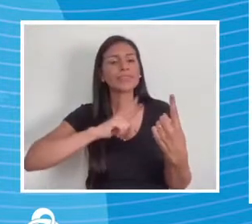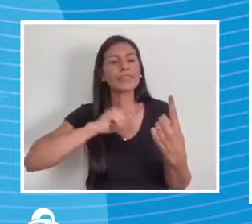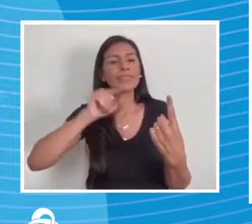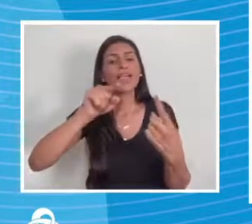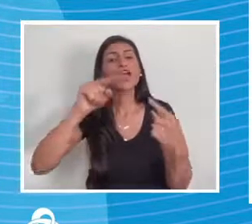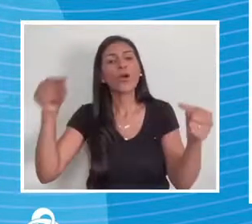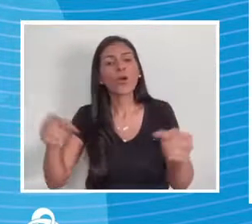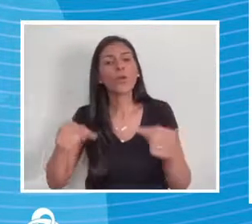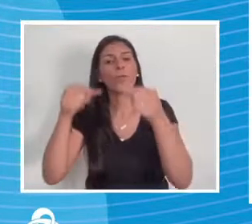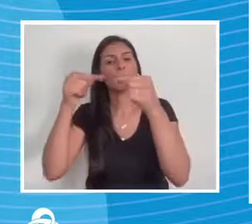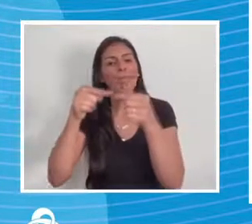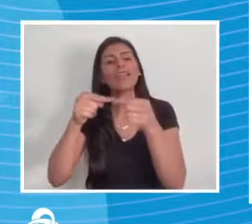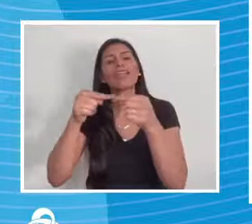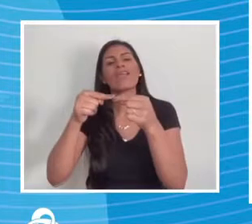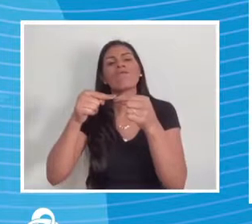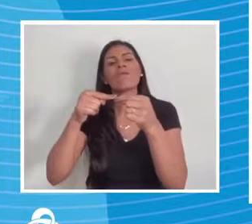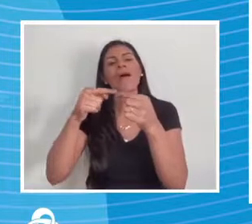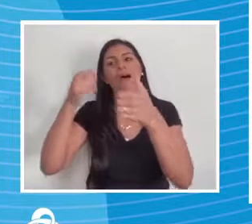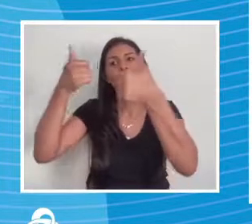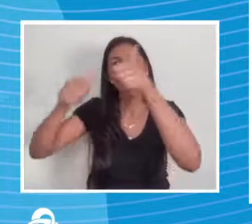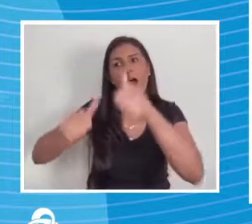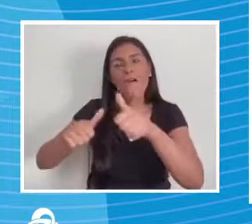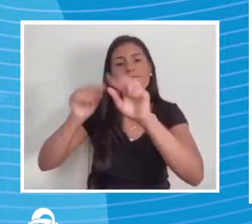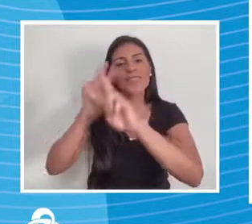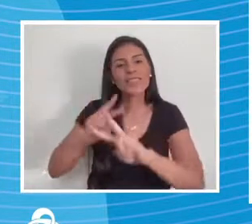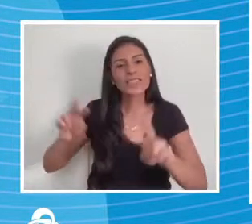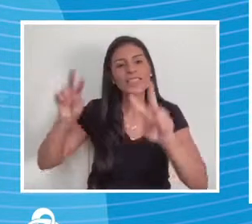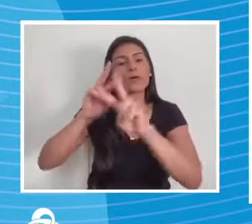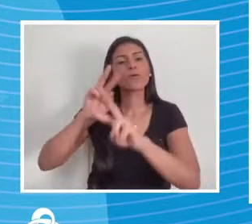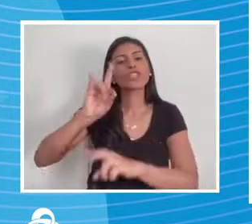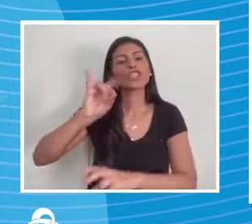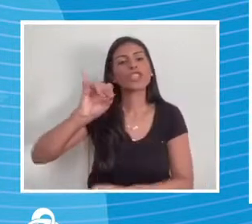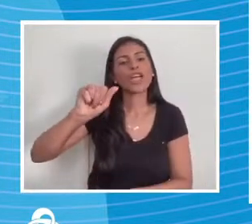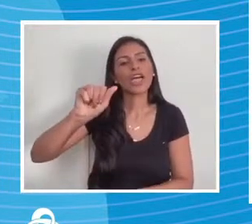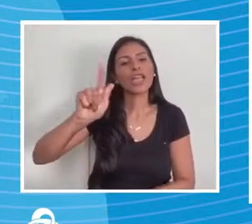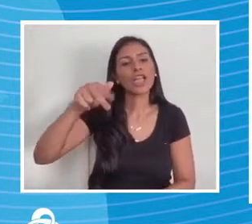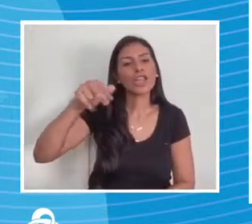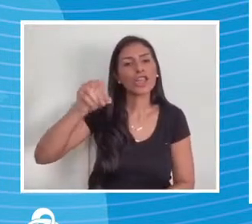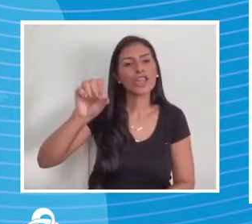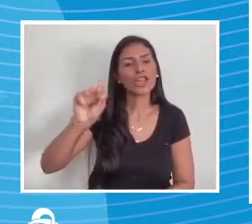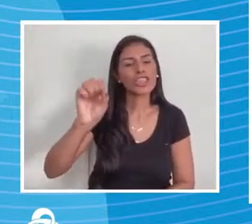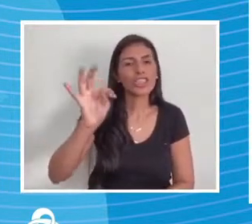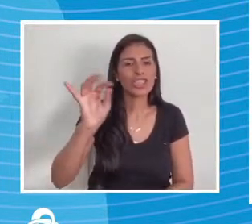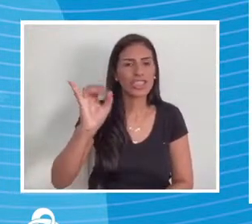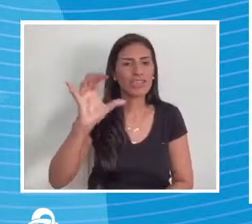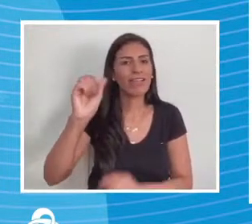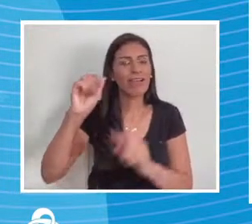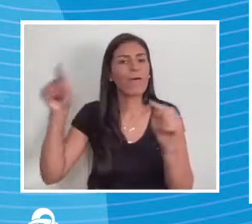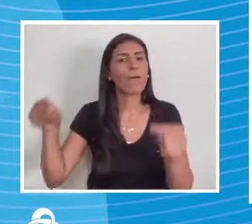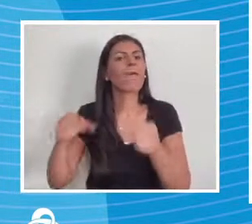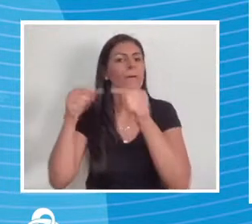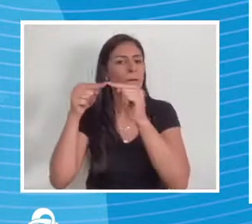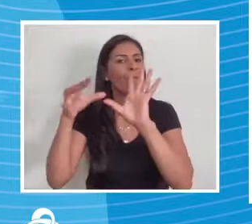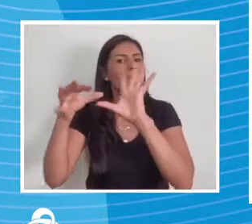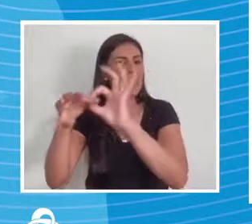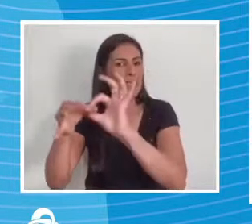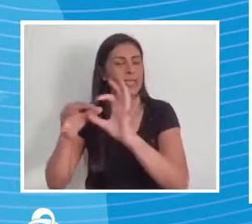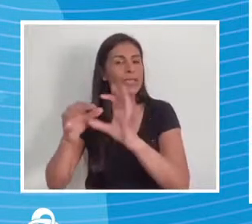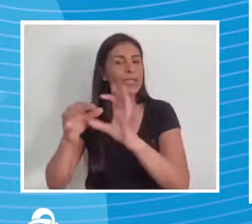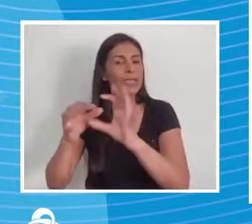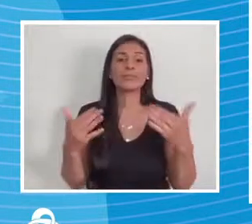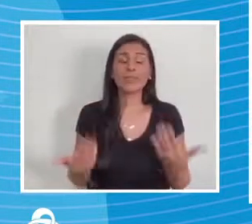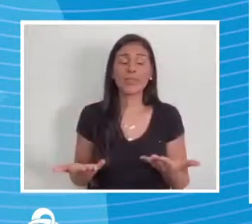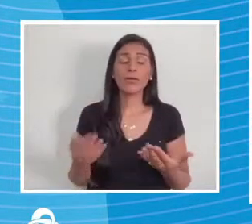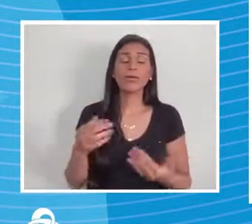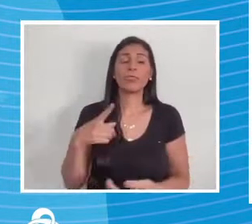Então, concluindo, Maju, basicamente sair do foco de uma avaliação que olha apenas de cima o